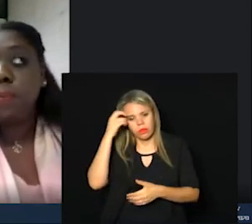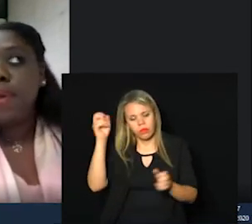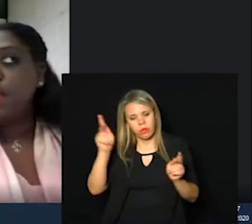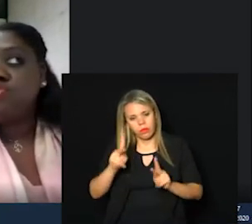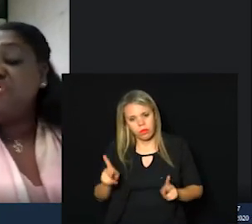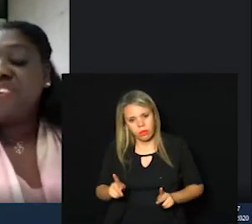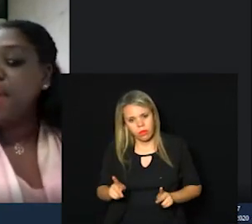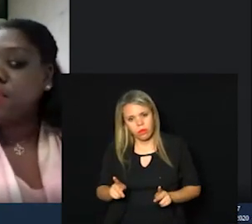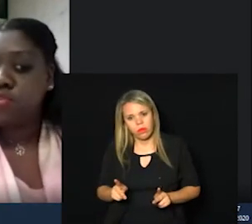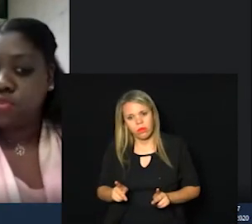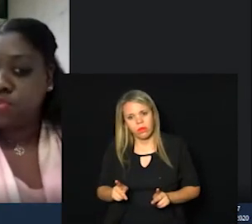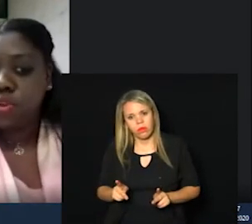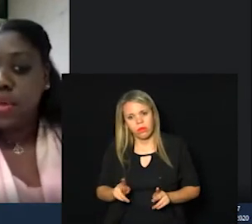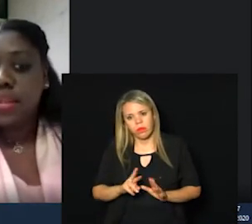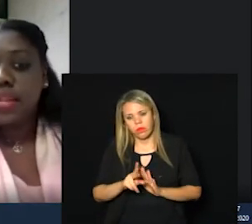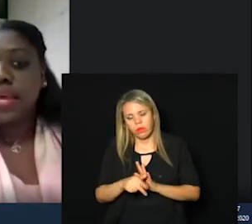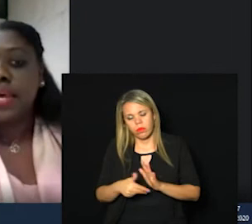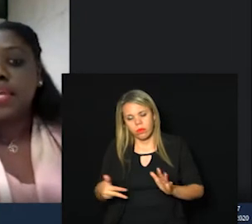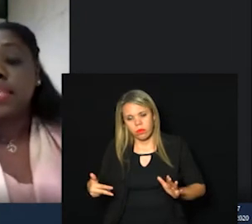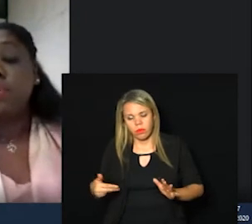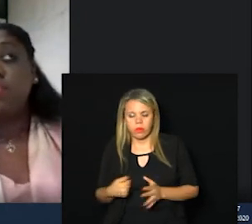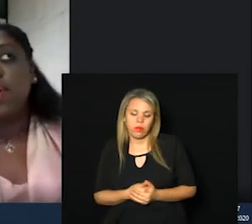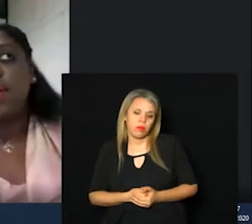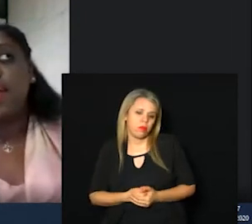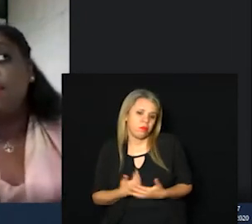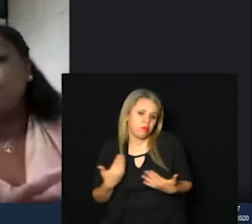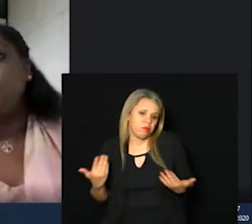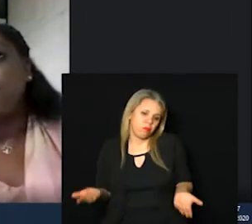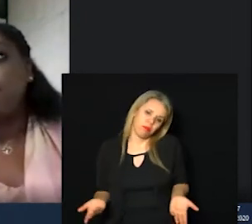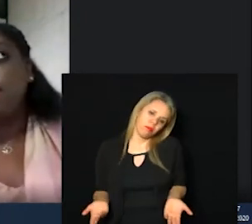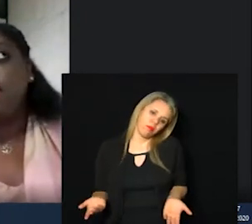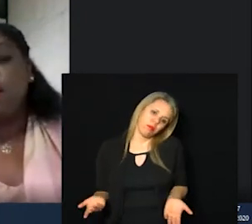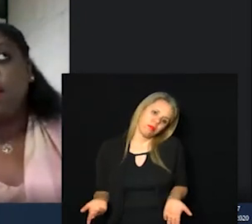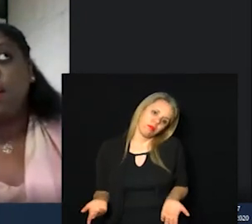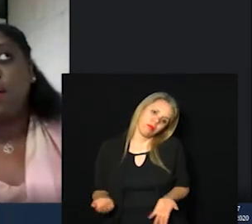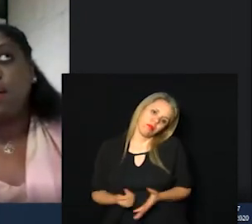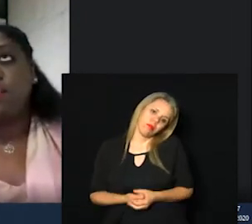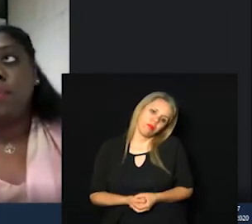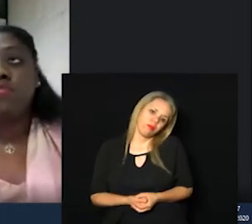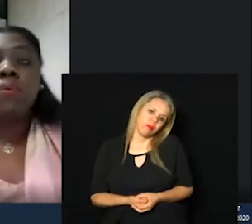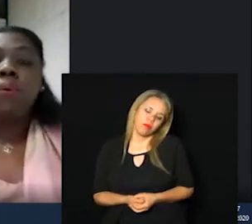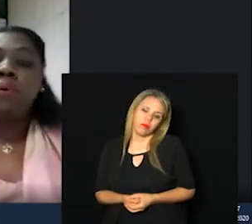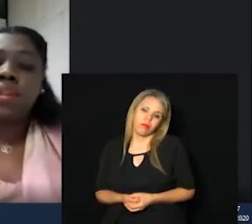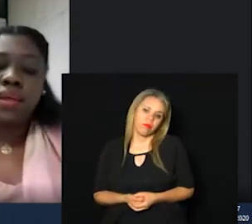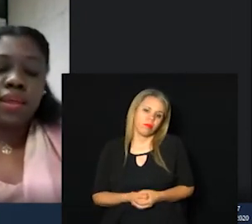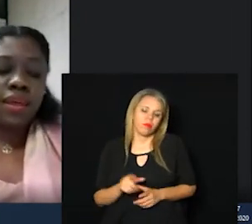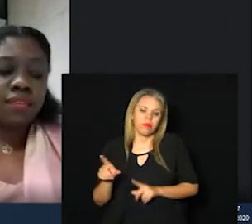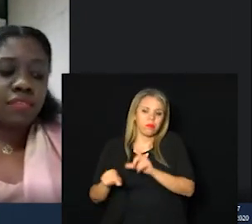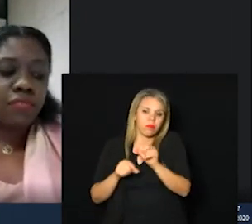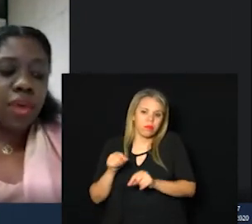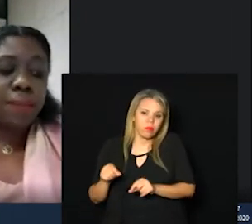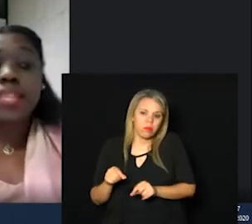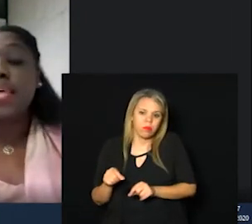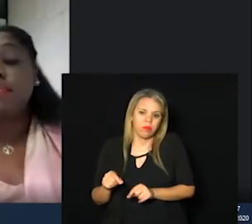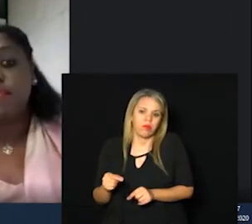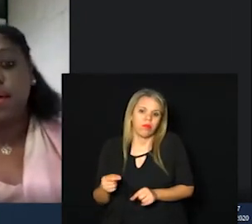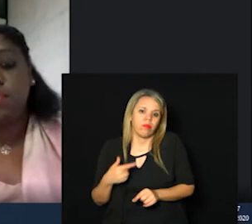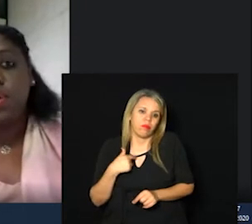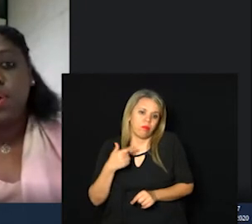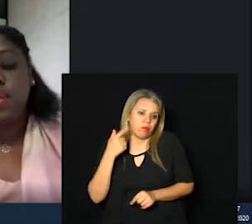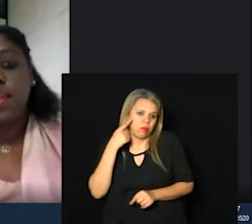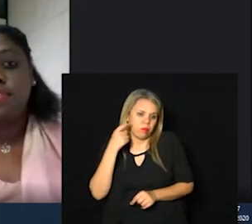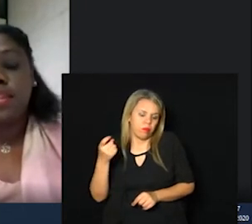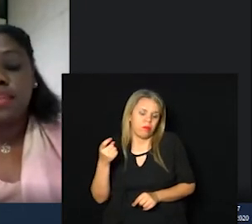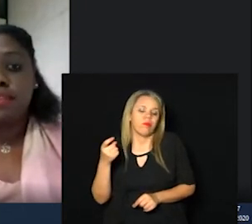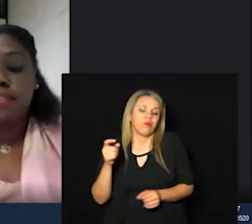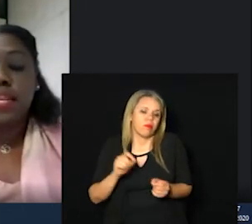por meios diversos, né? Então, essa foi uma escolha, né? Essa foi a minha intenção